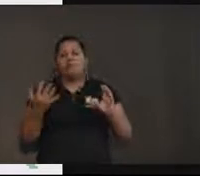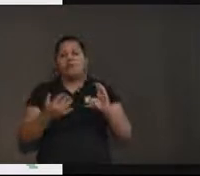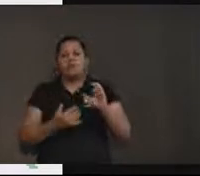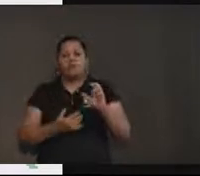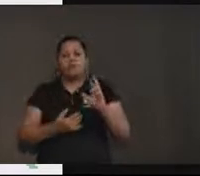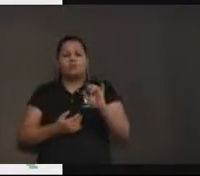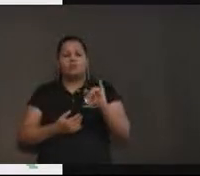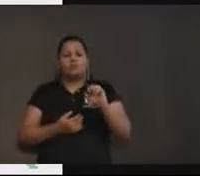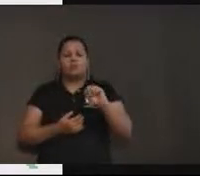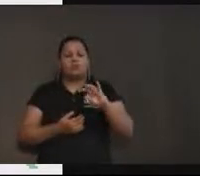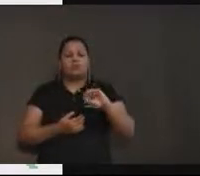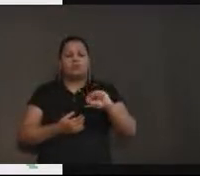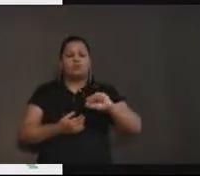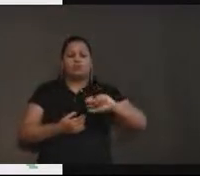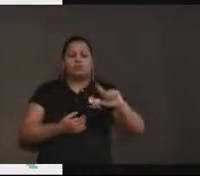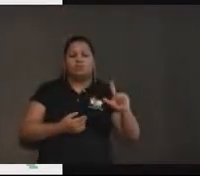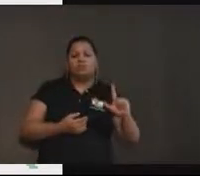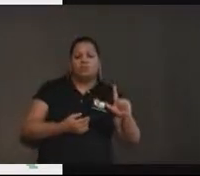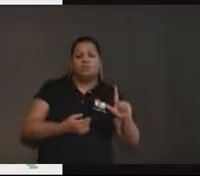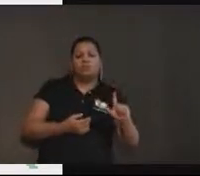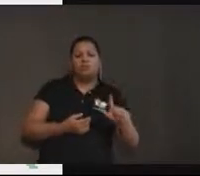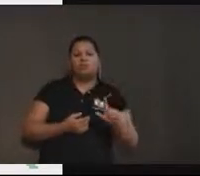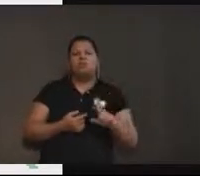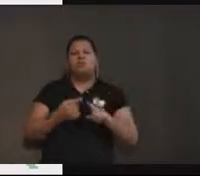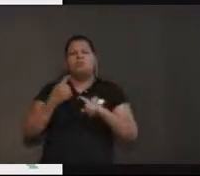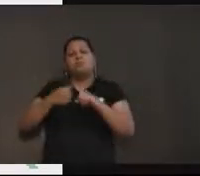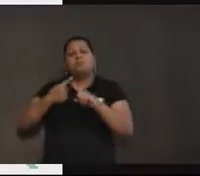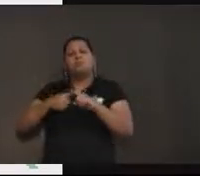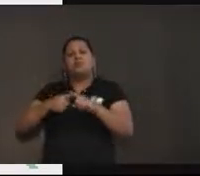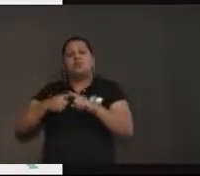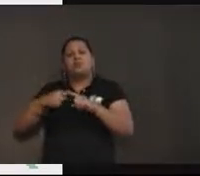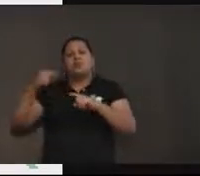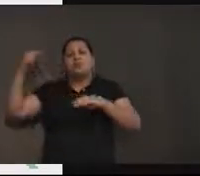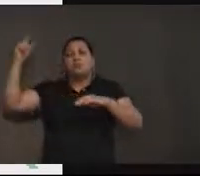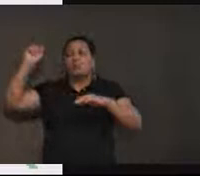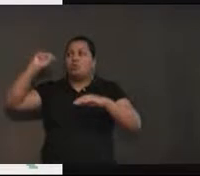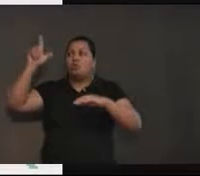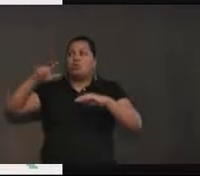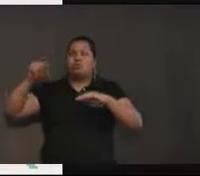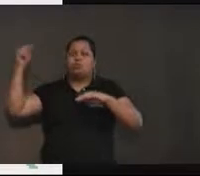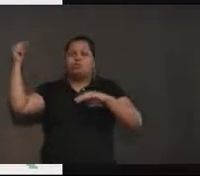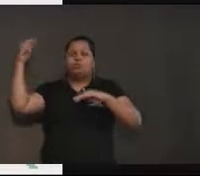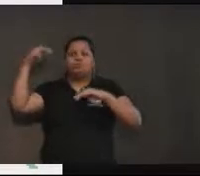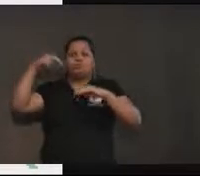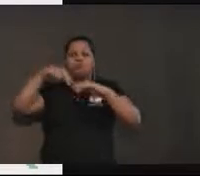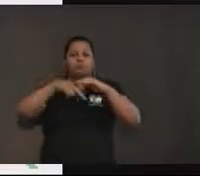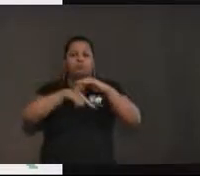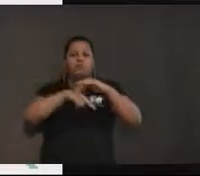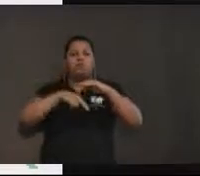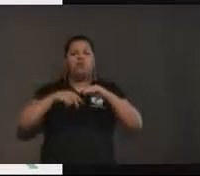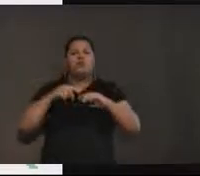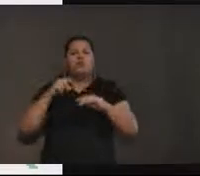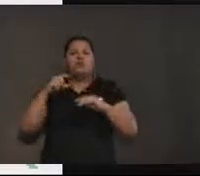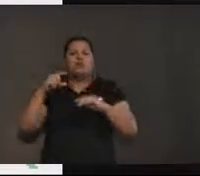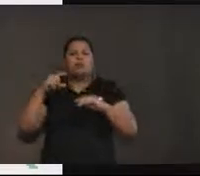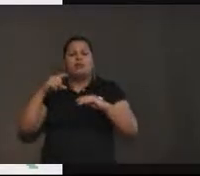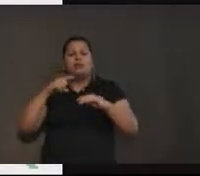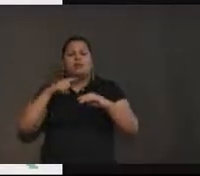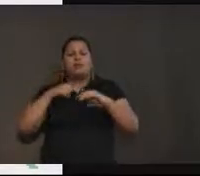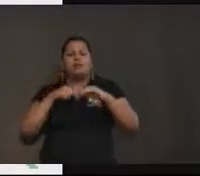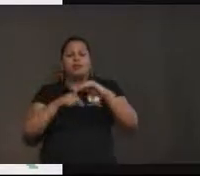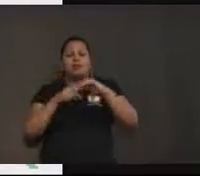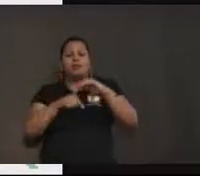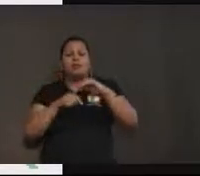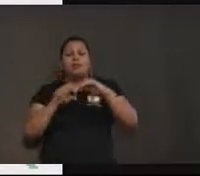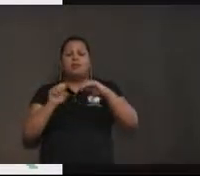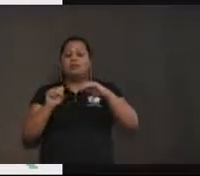cúbico e sim eles atura uma luz atura com isso você tem que voltar na matemática e disse pensar como é que